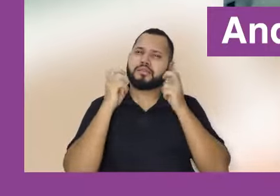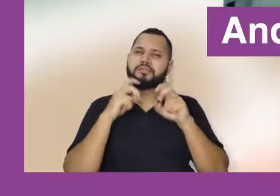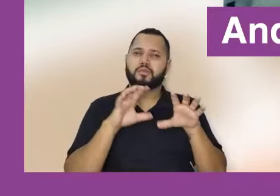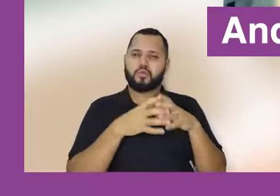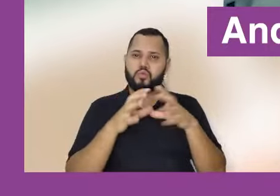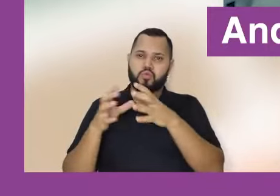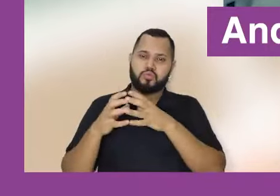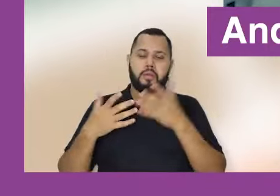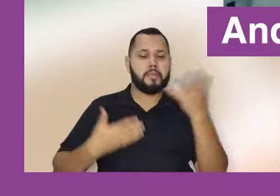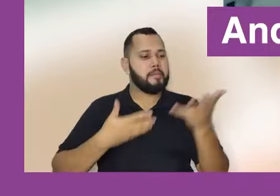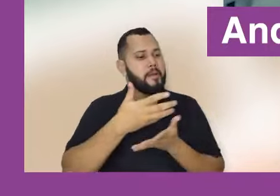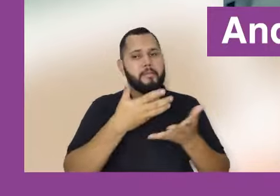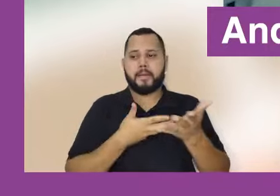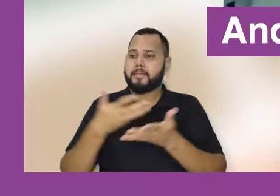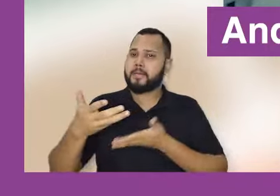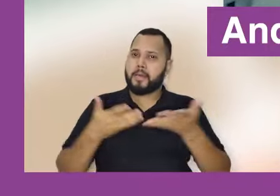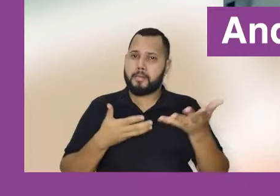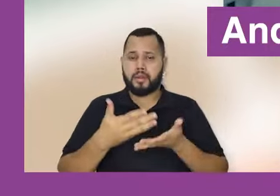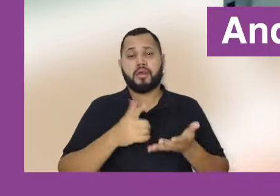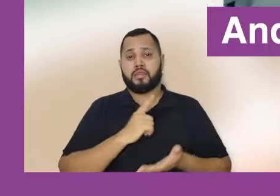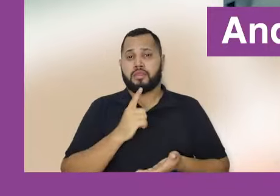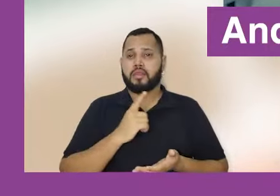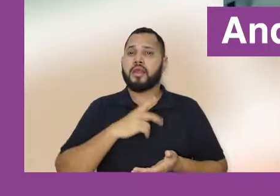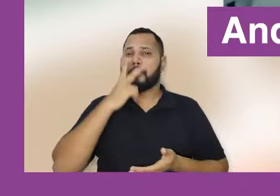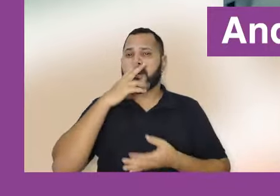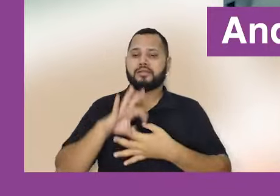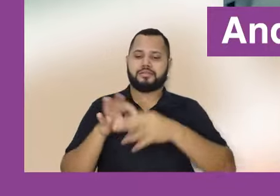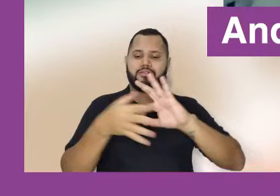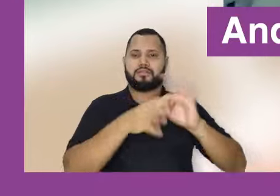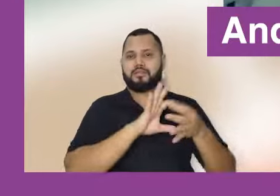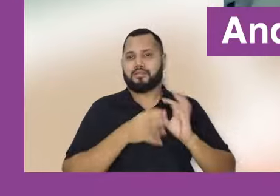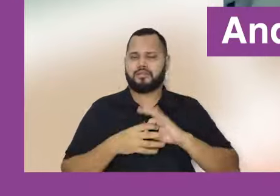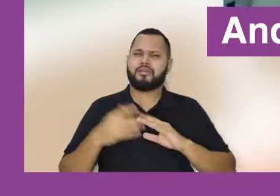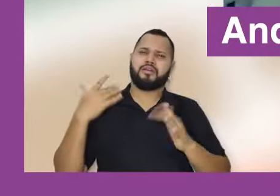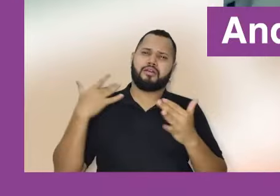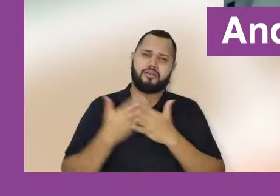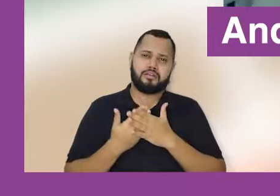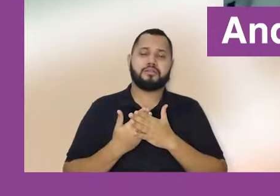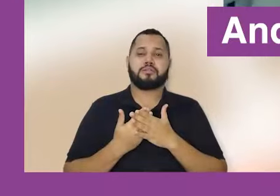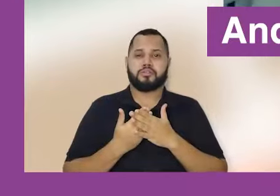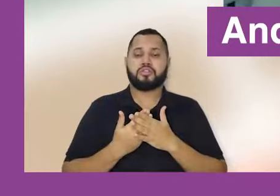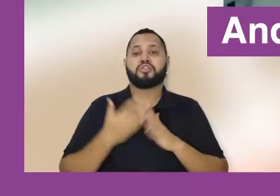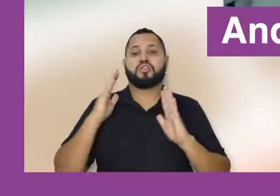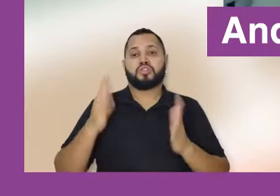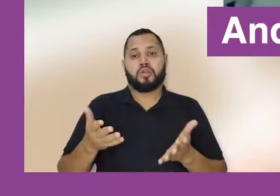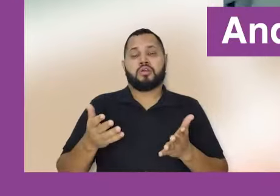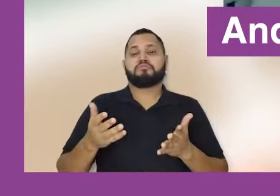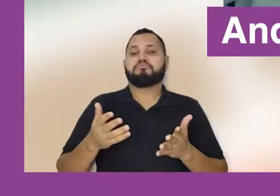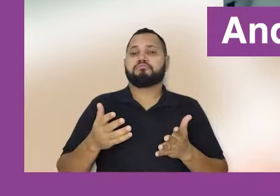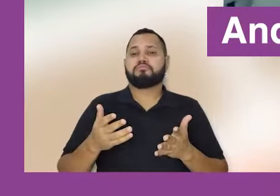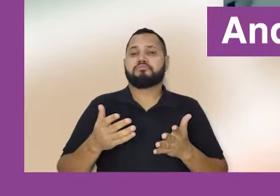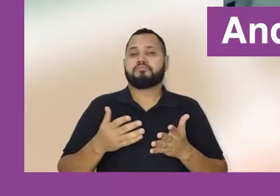que esses grupos eles estão interagindo entre si né com essa interseccionalidade que muitas vezes é realmente